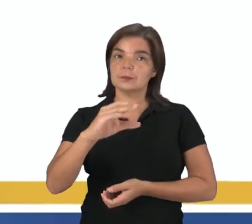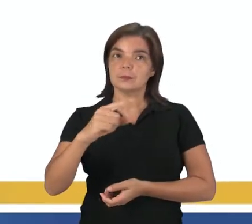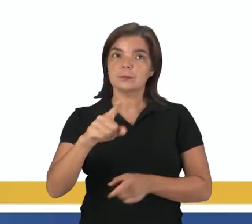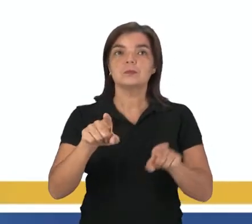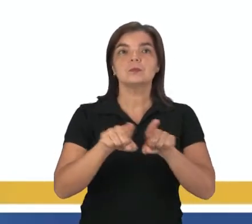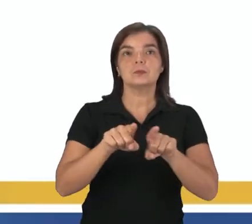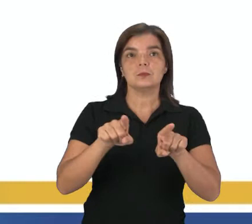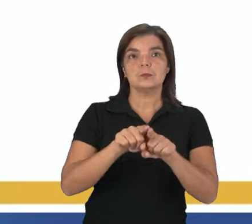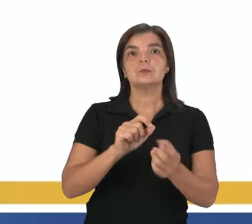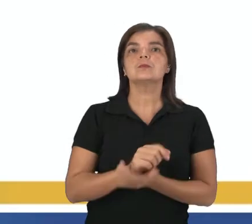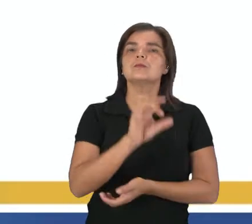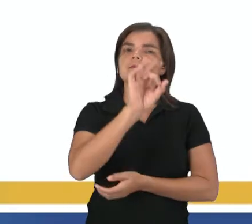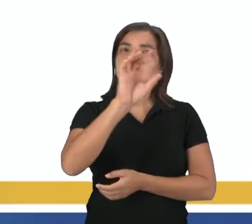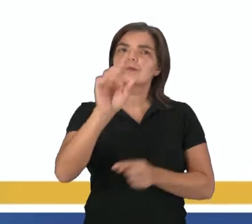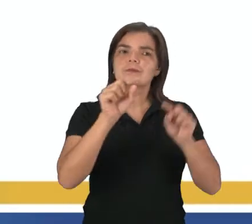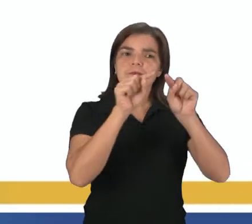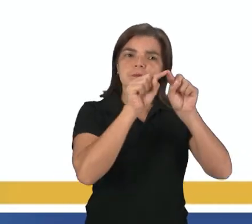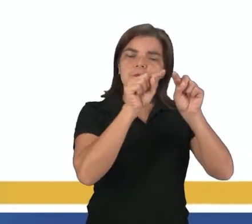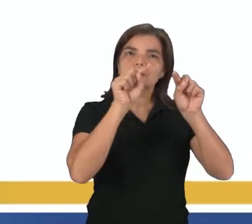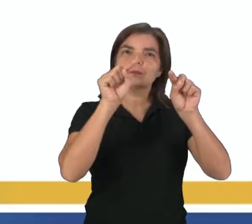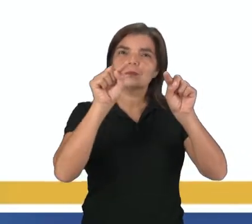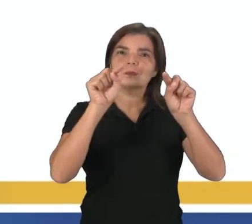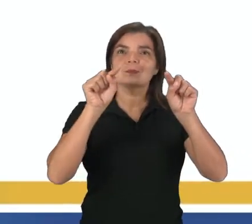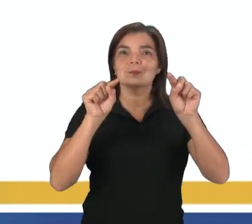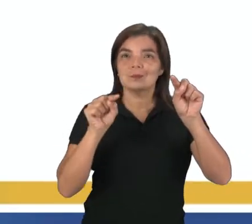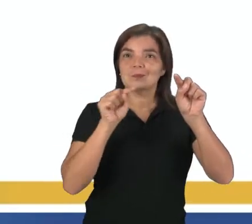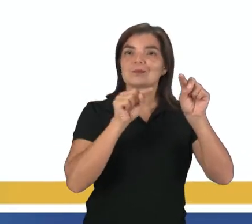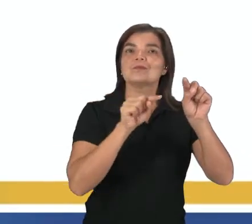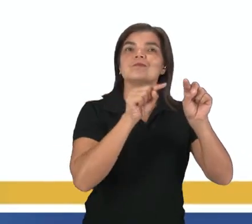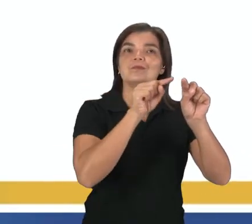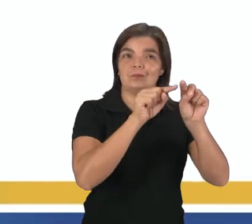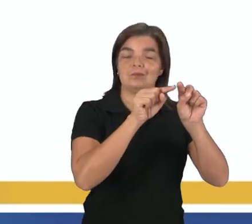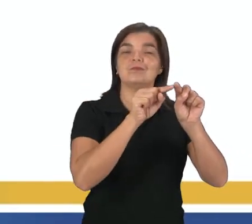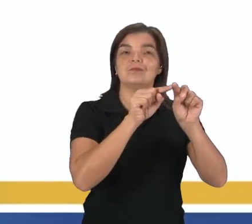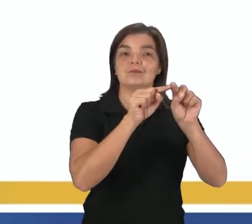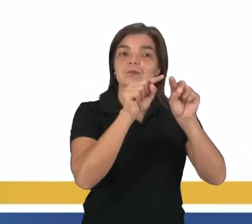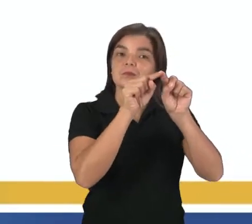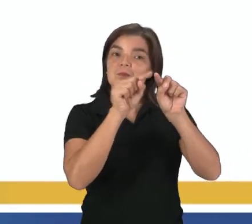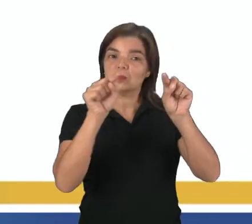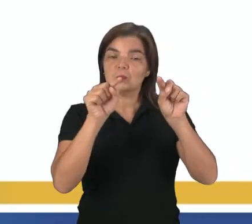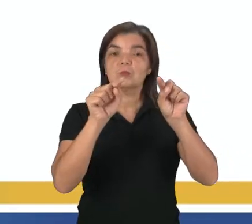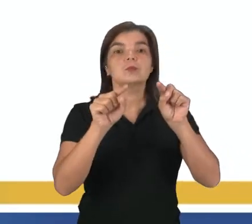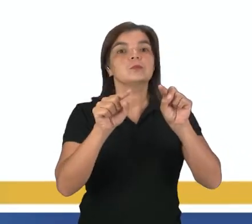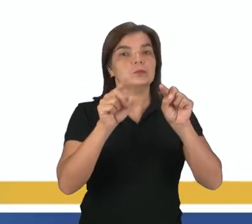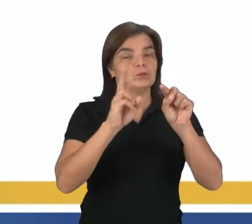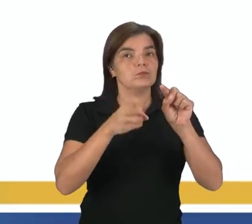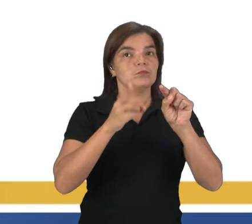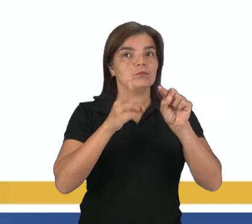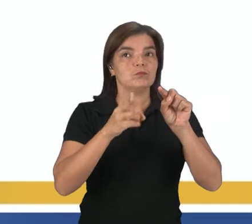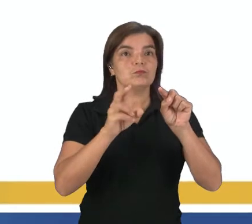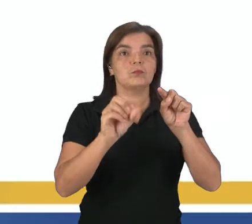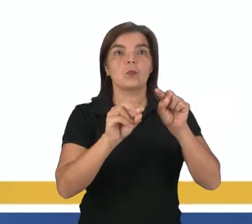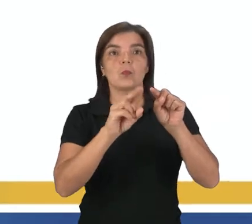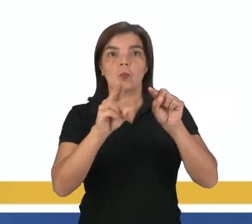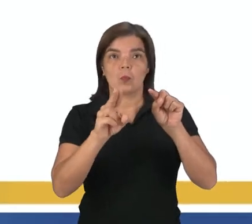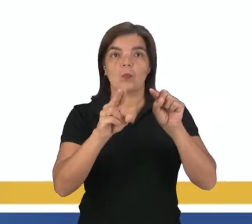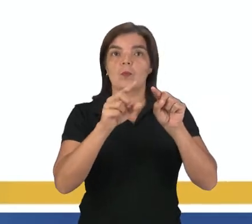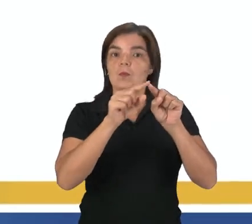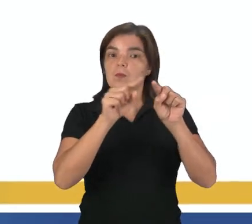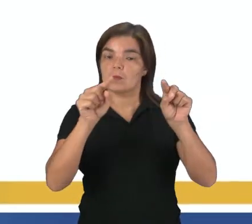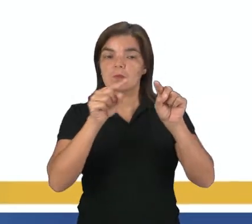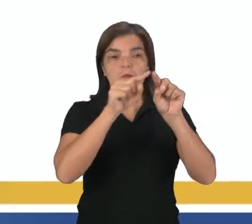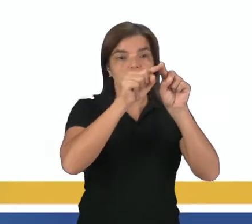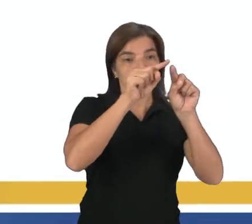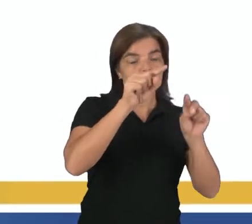na simetria de translação, cada ponto da figura é deslocado a uma distância fixa U, em uma mesma direção,